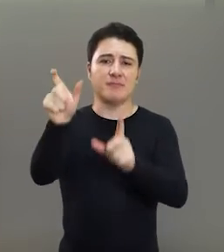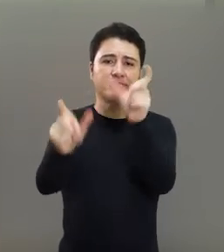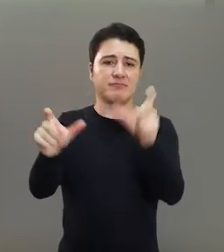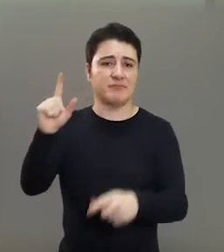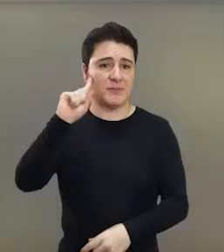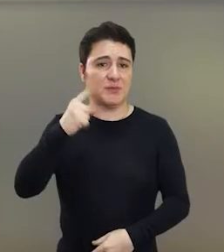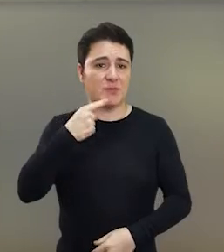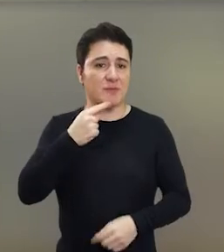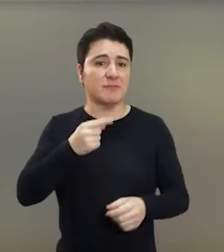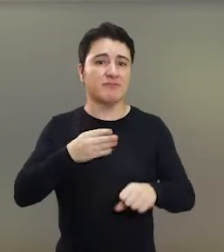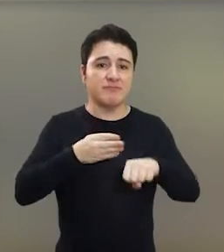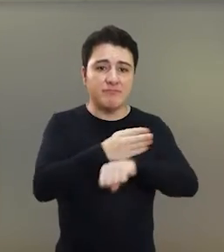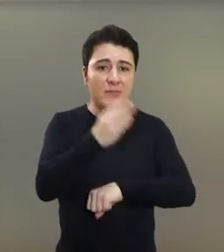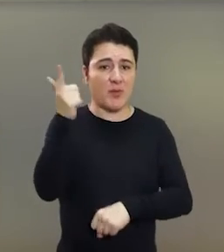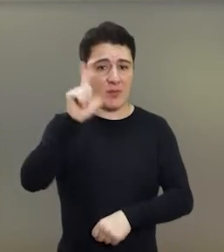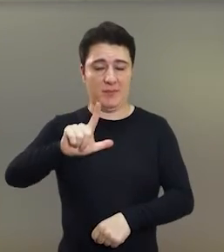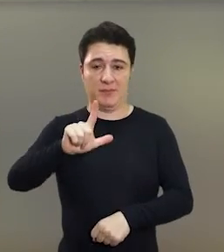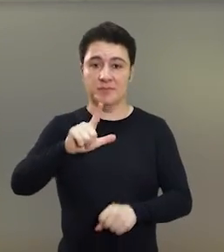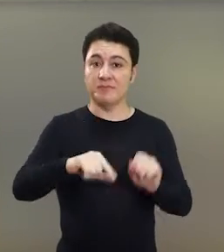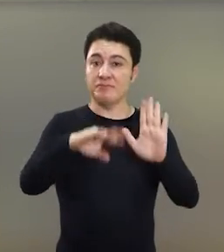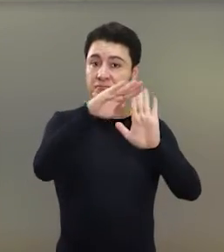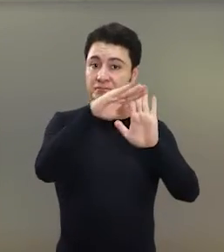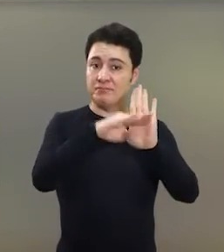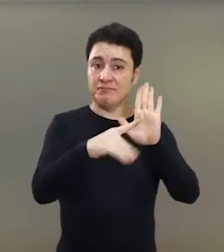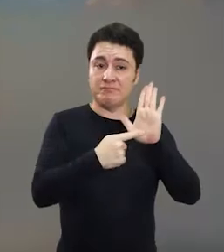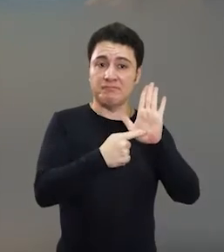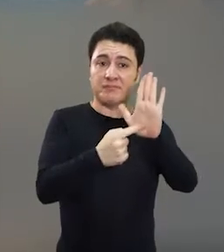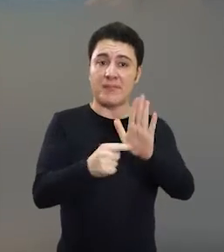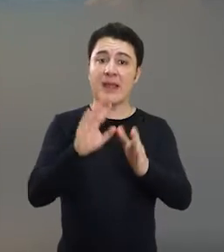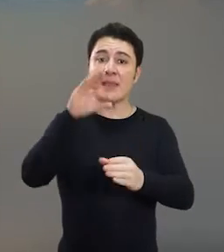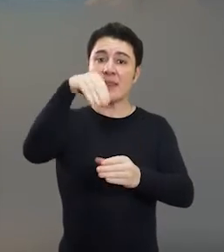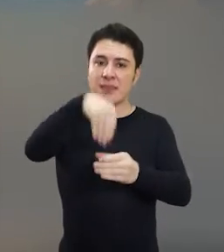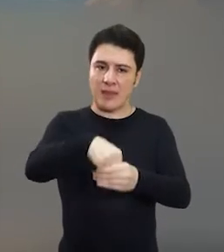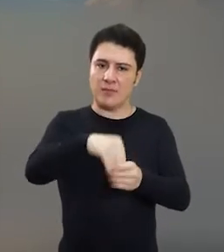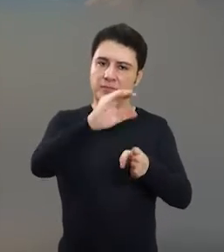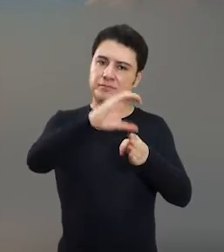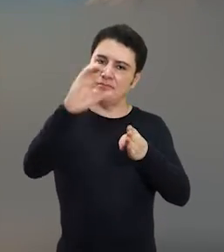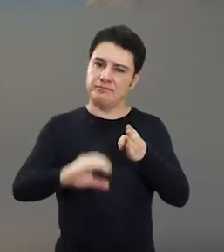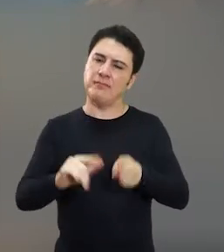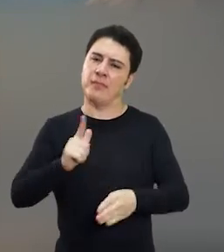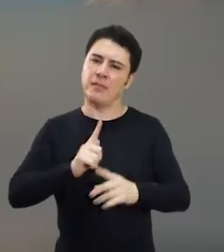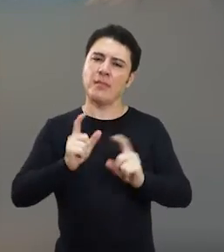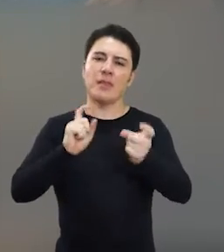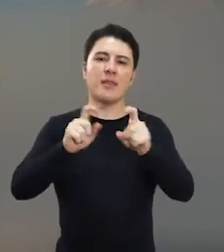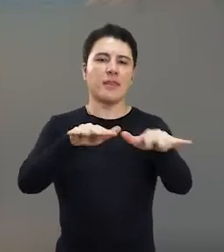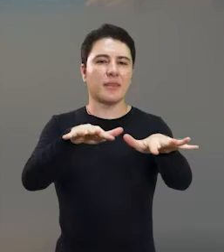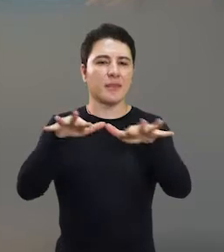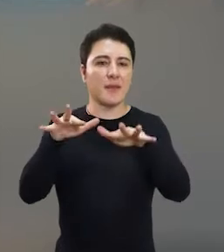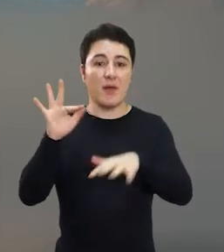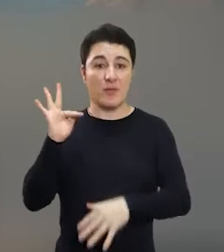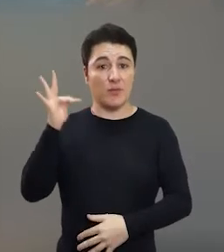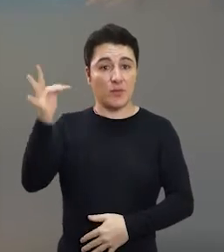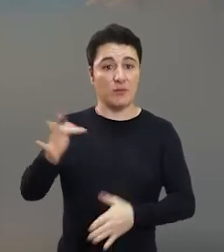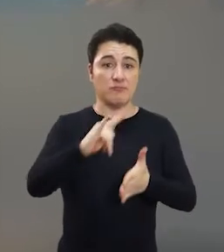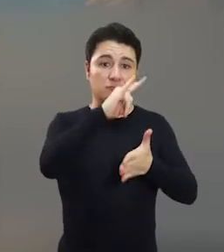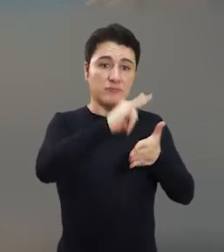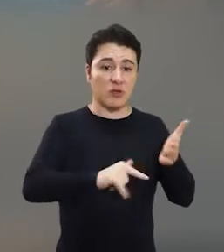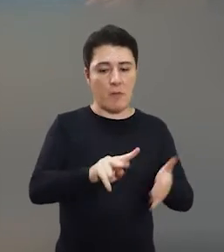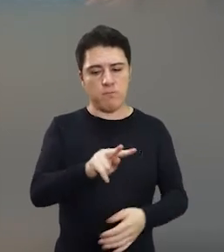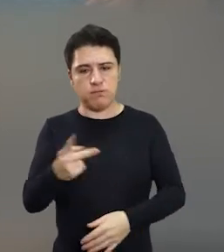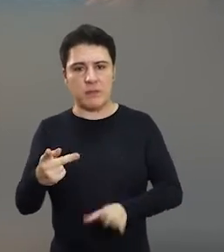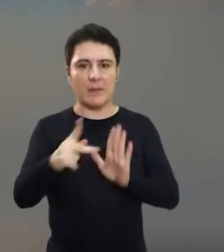direitos das pessoas surdas e trazê-los para o cotidiano da cidade para apresentar o programa que será transformado em um projeto de lei